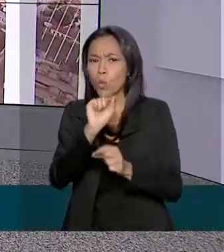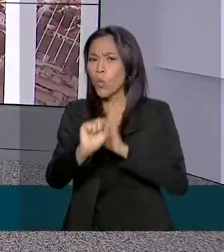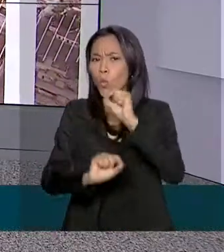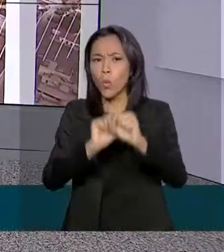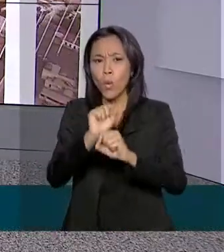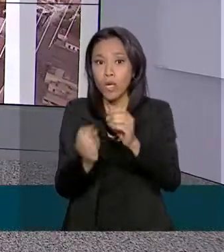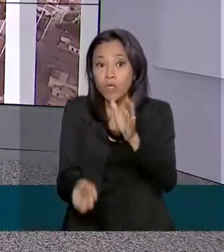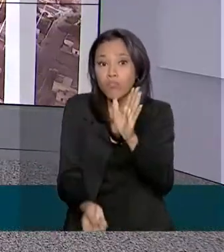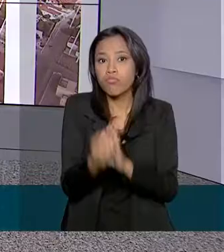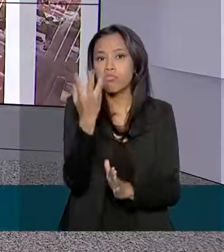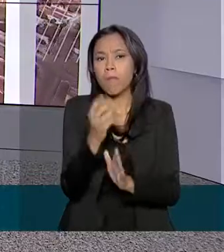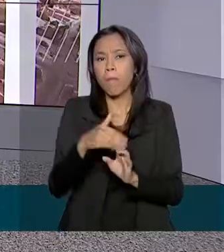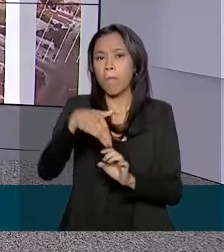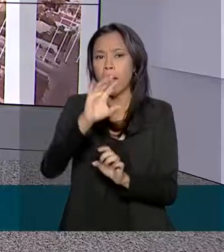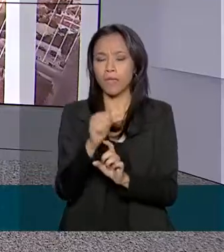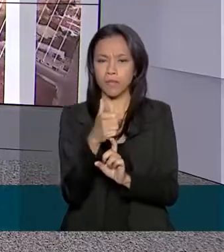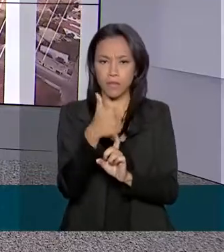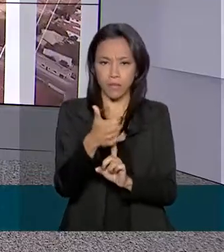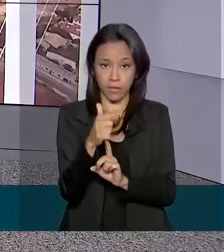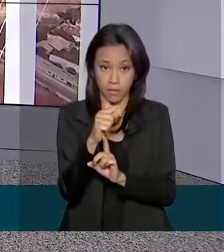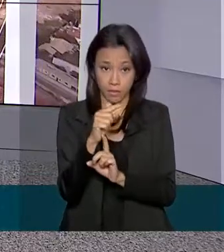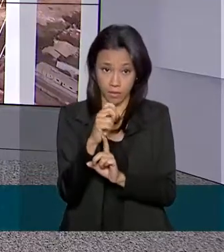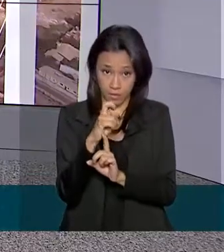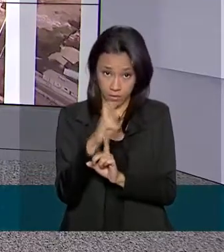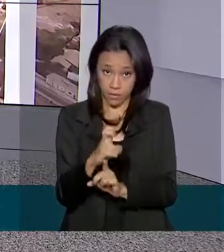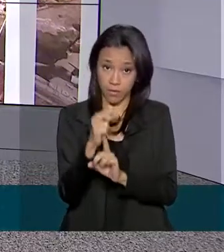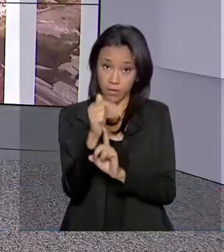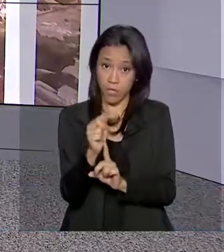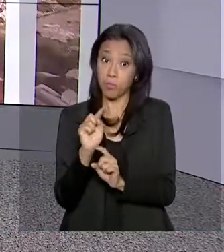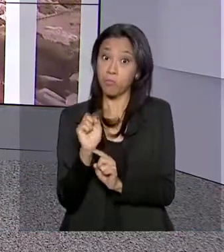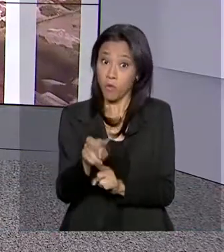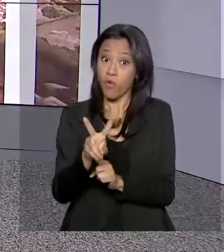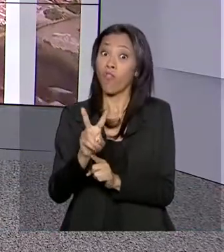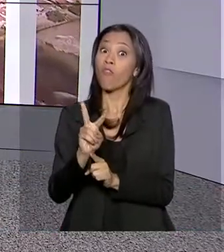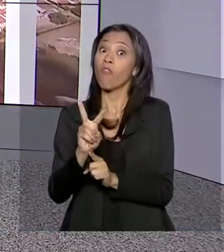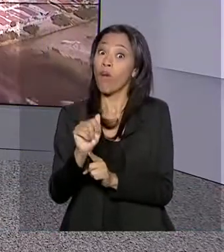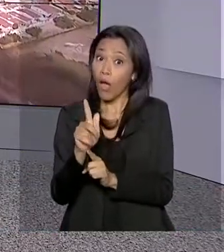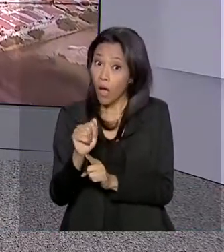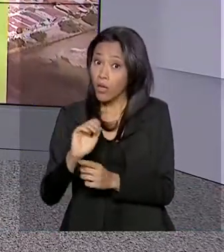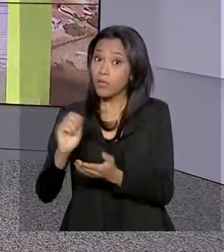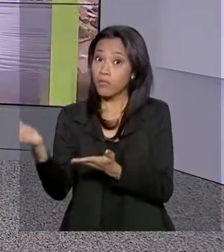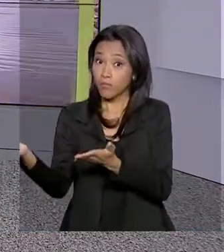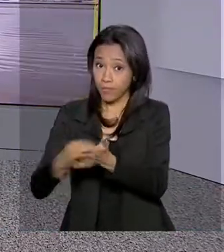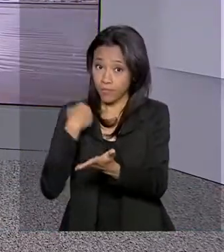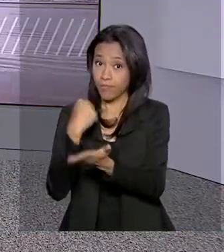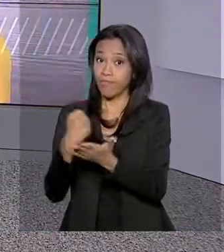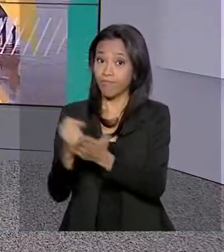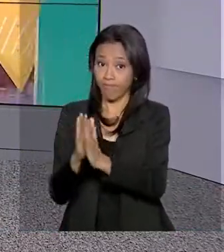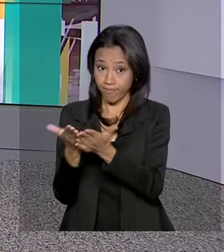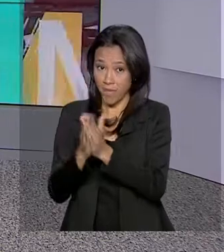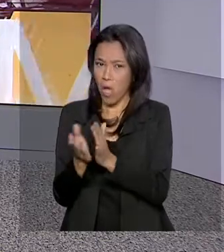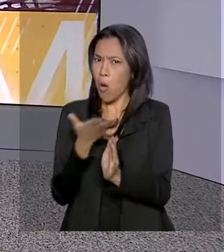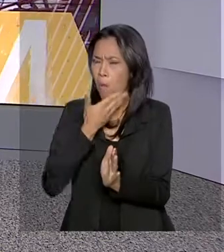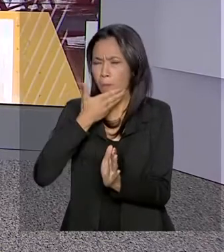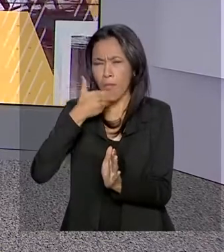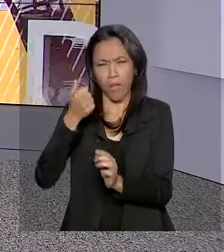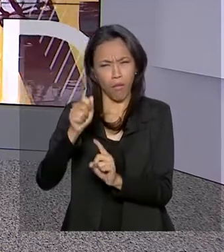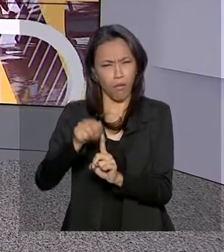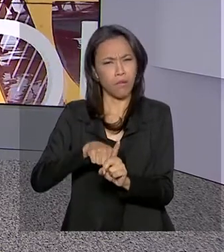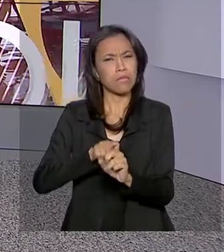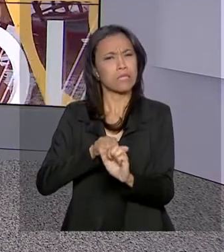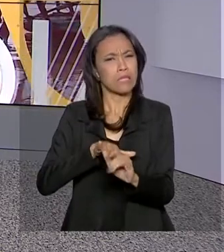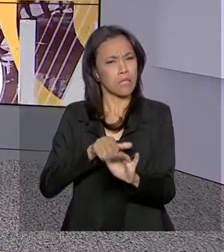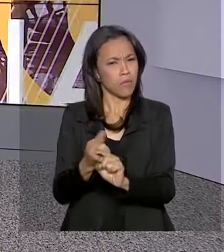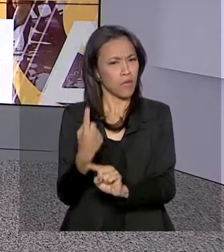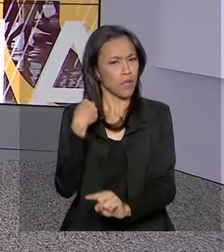157 mil vagas de empregos formais no mês passado. É o melhor setembro desde 2013. E